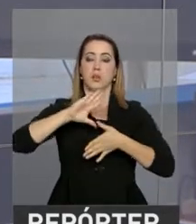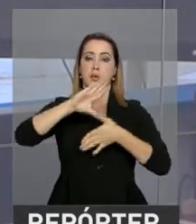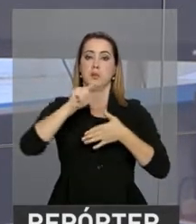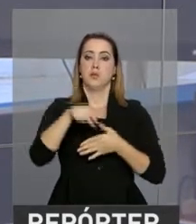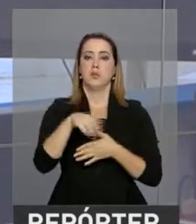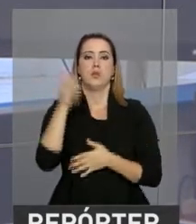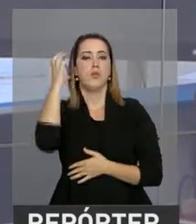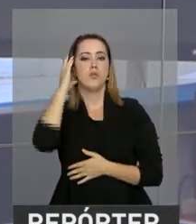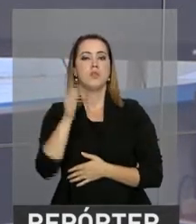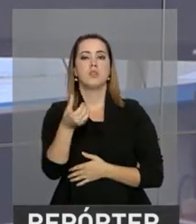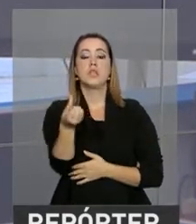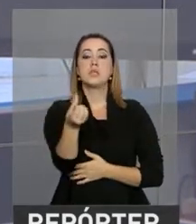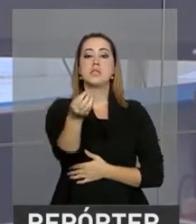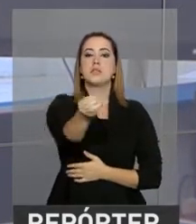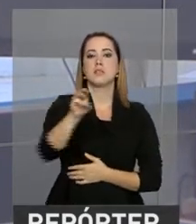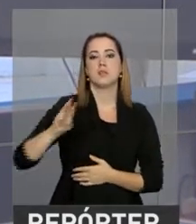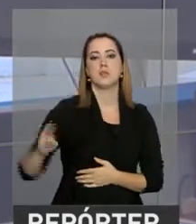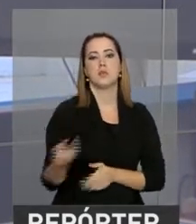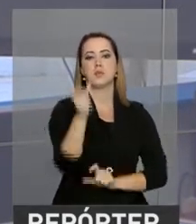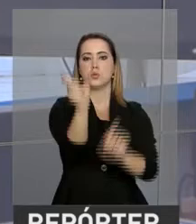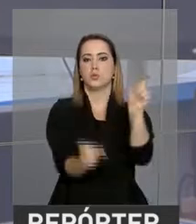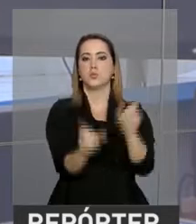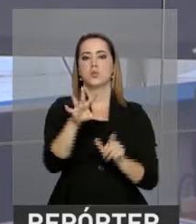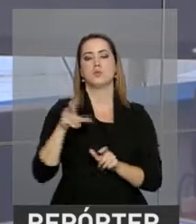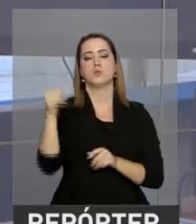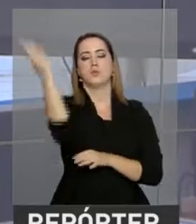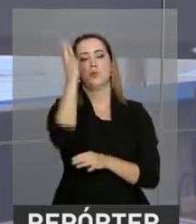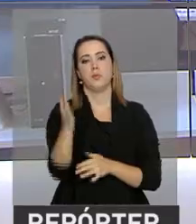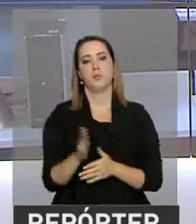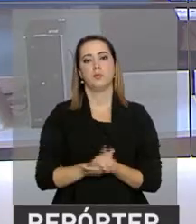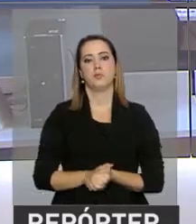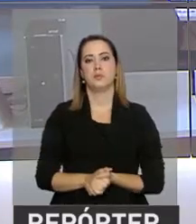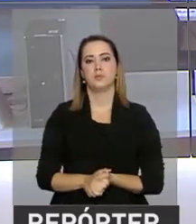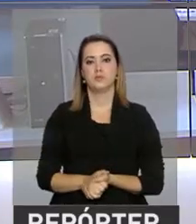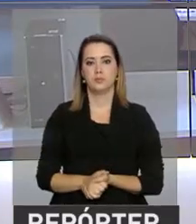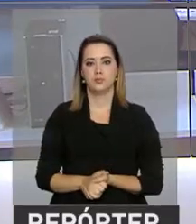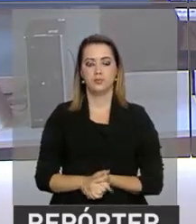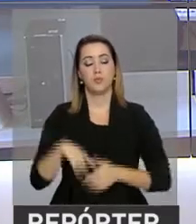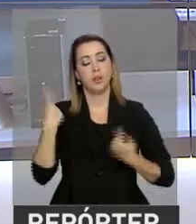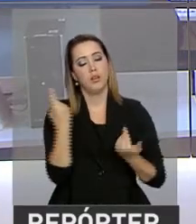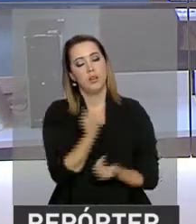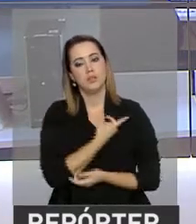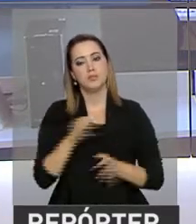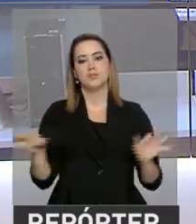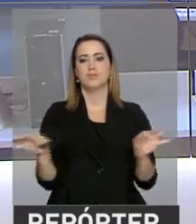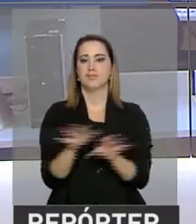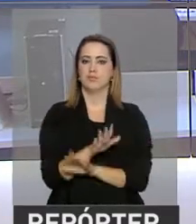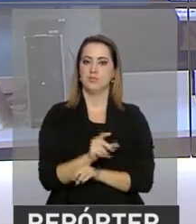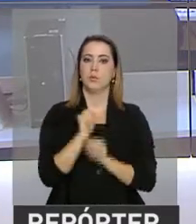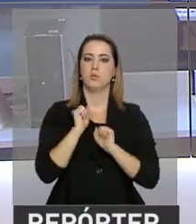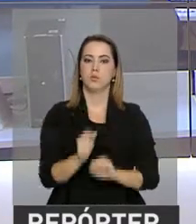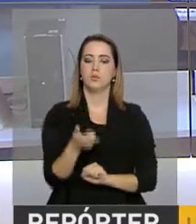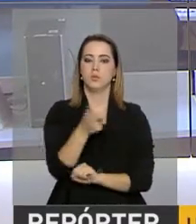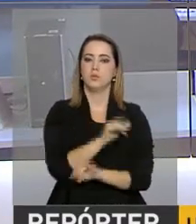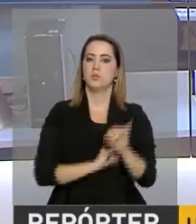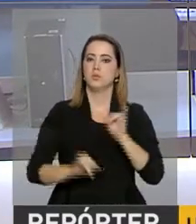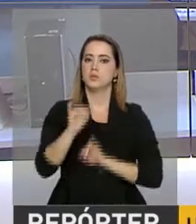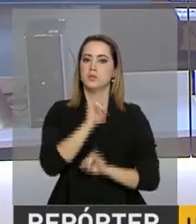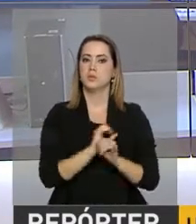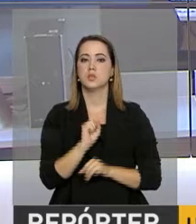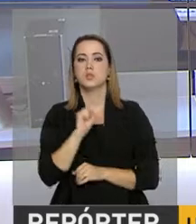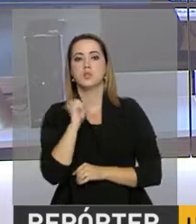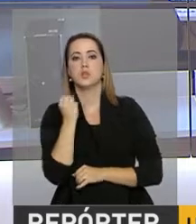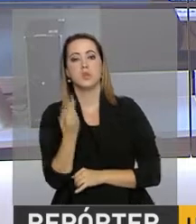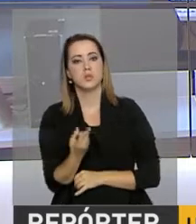por mais de 60 milhões de pessoas em todo o brasil e nós ficamos por aqui podemos voltar a qualquer momento com